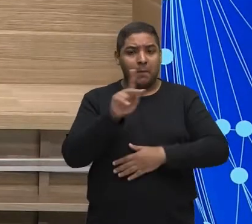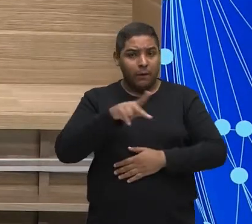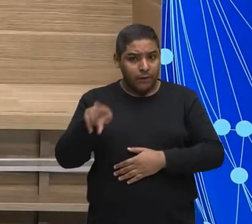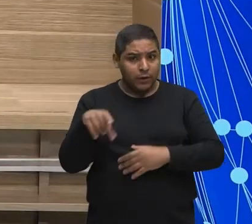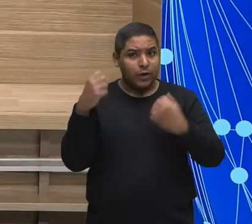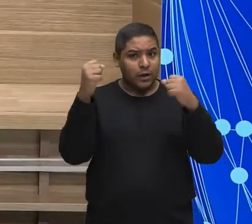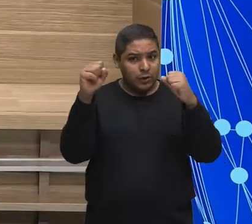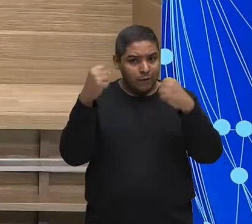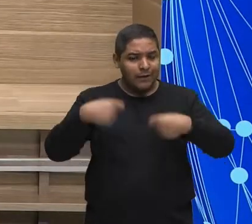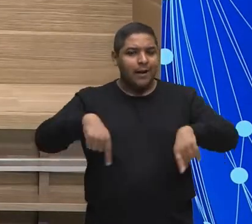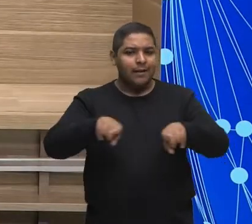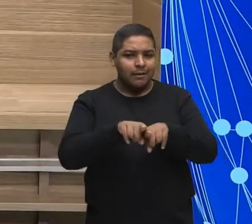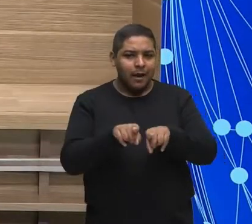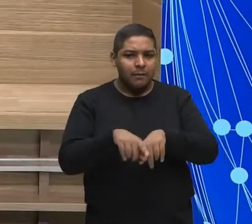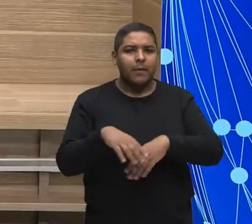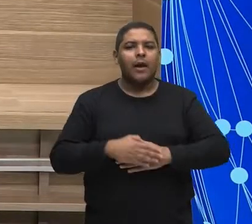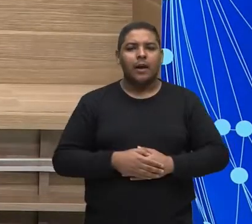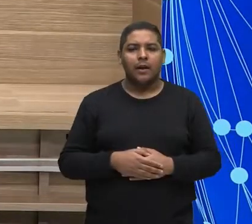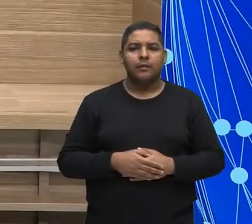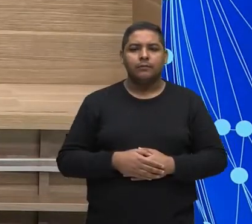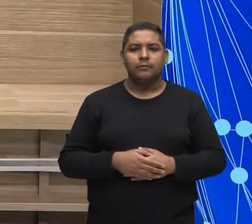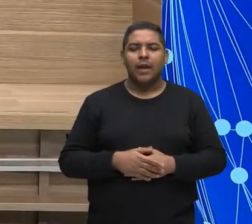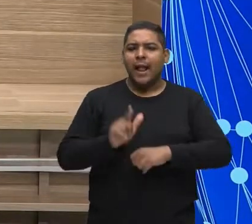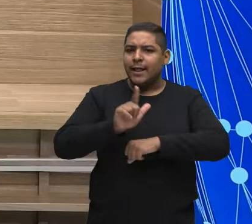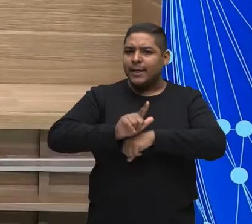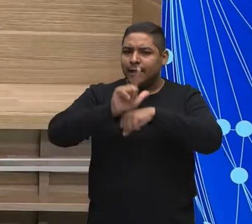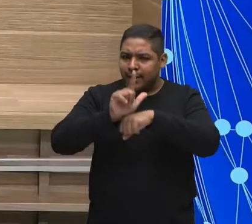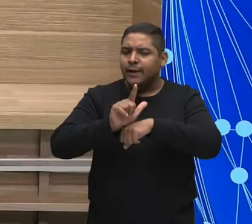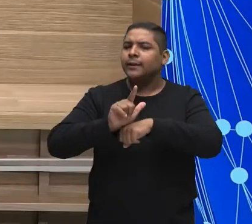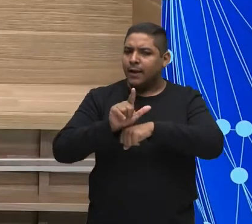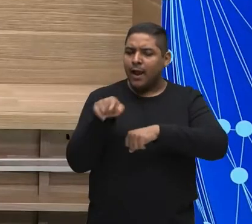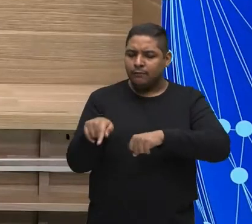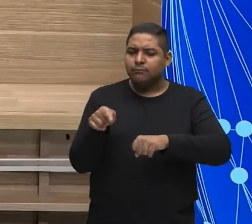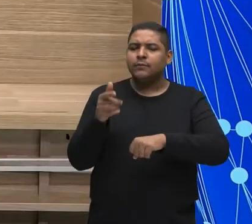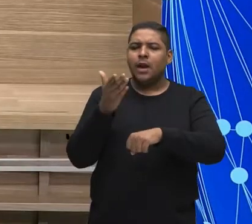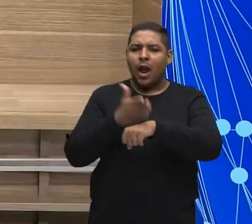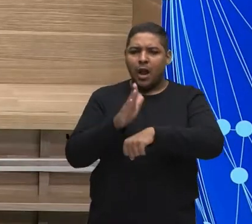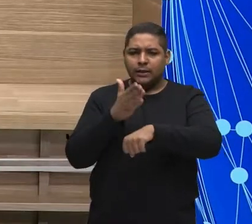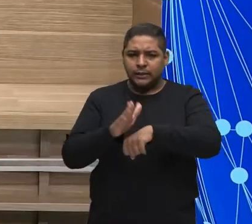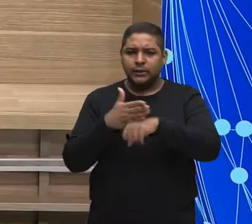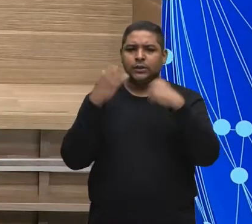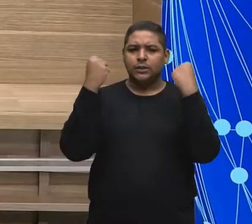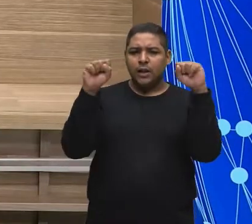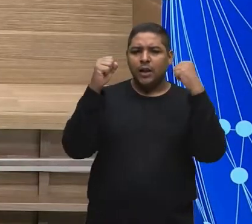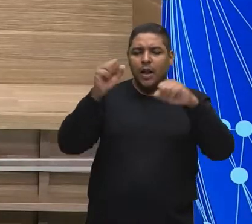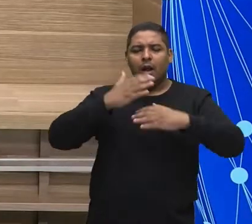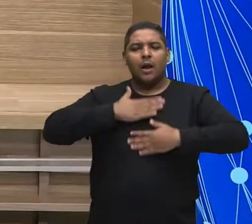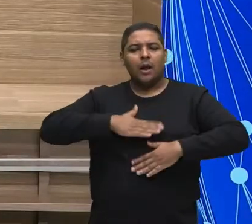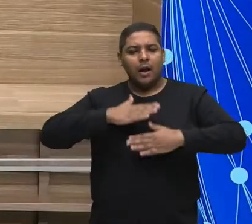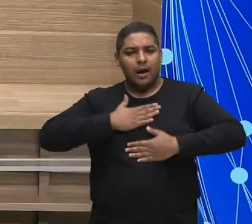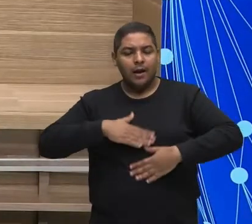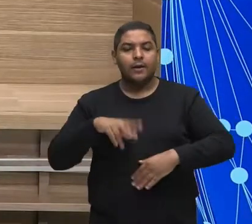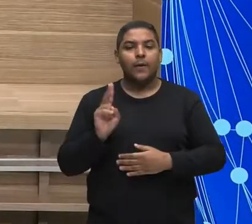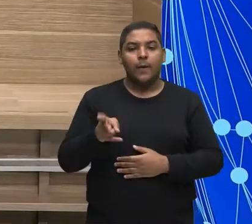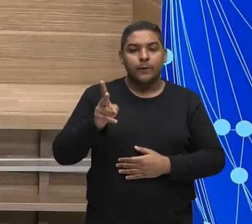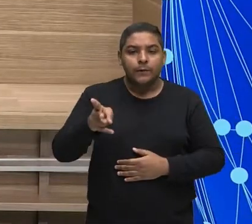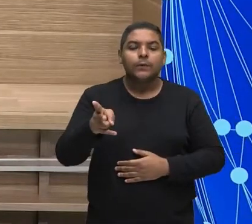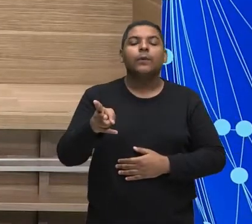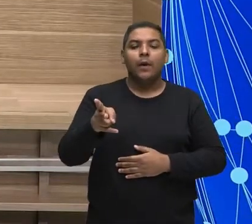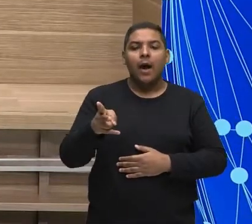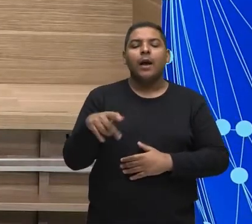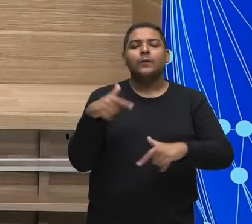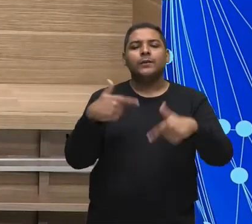física, professor, colega aí da rede, tome a frente nessa atividade, para que a gente possa relaxar e dar continuidade à